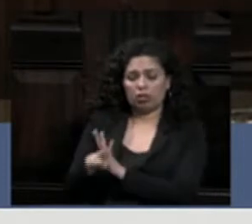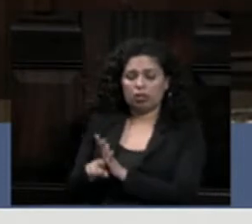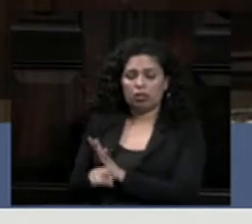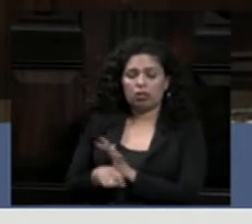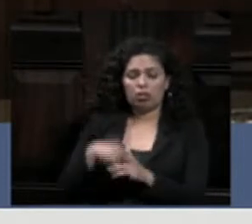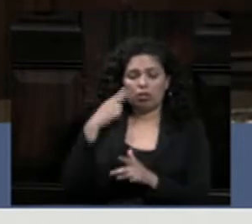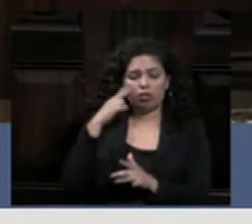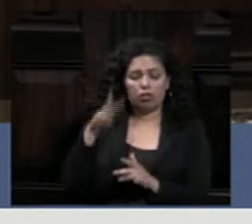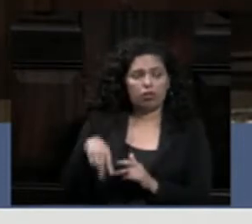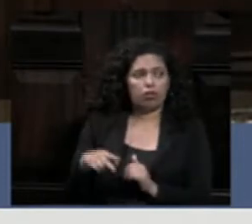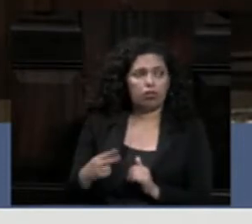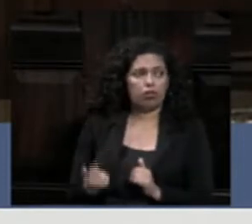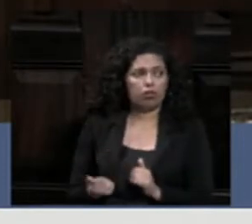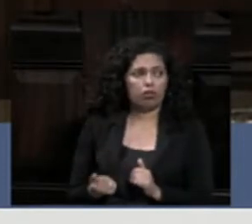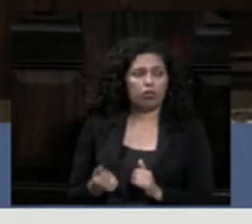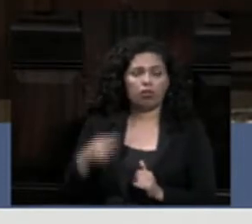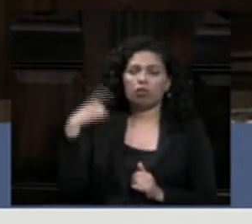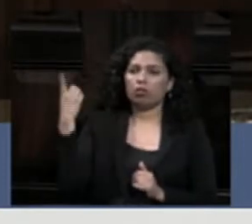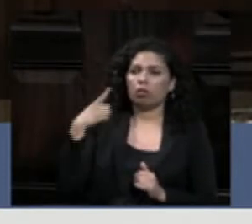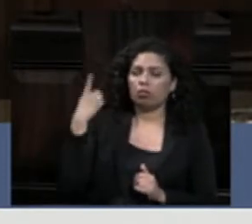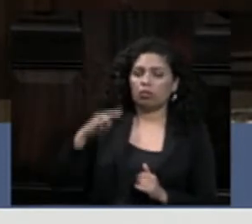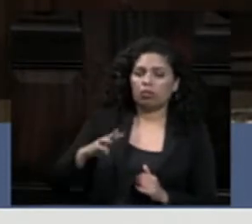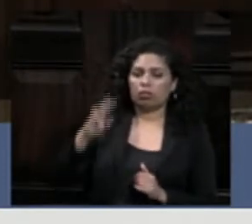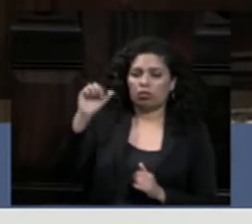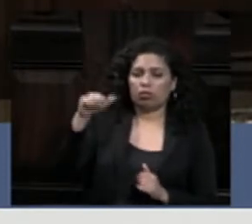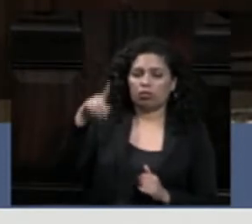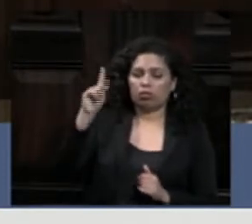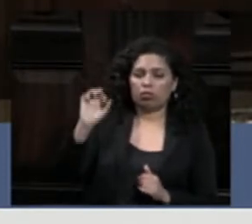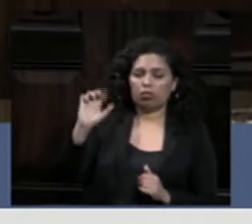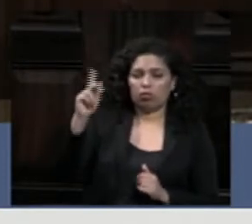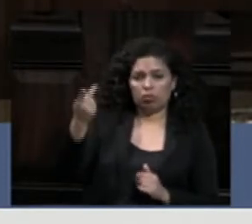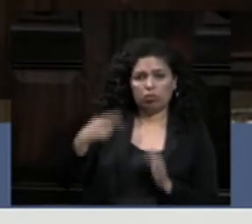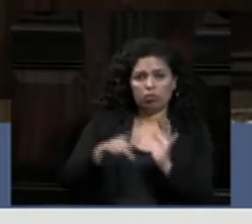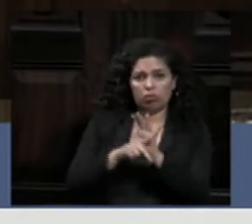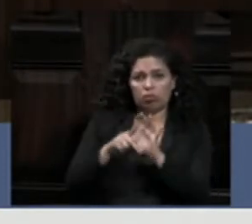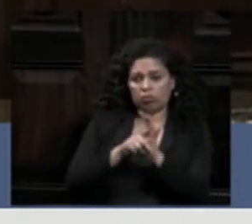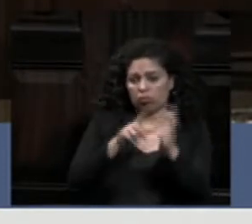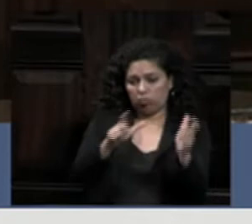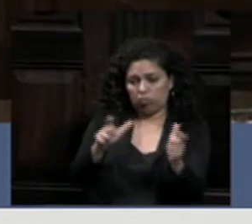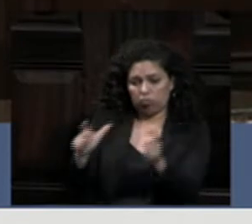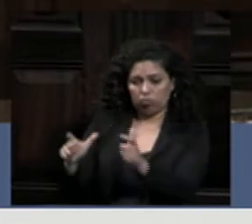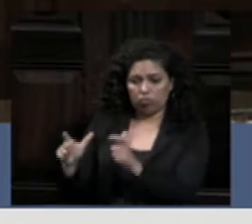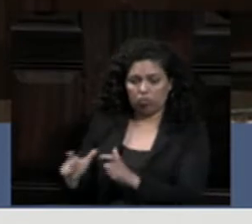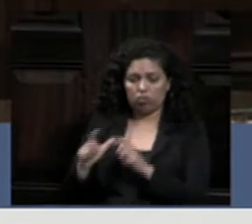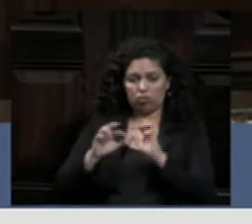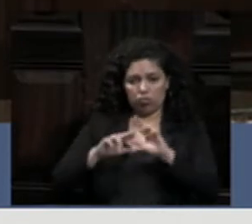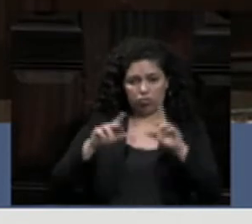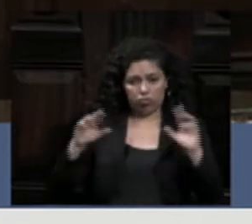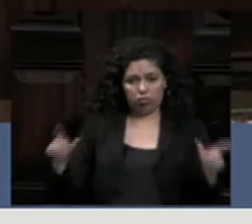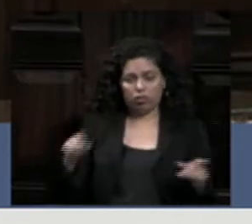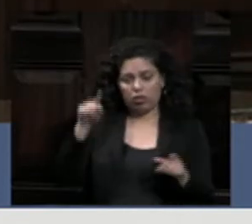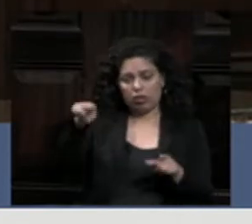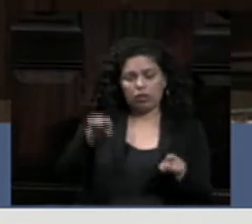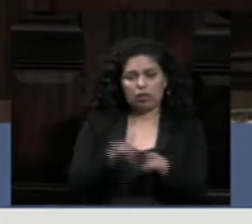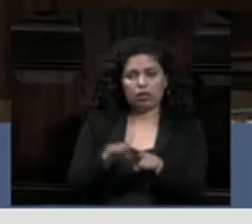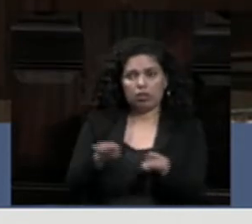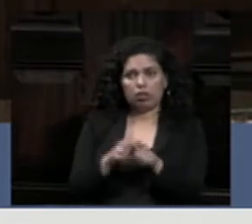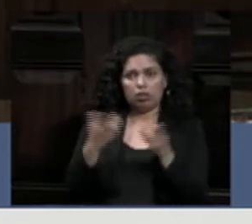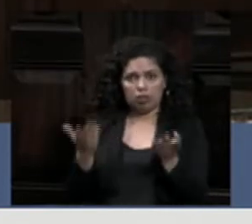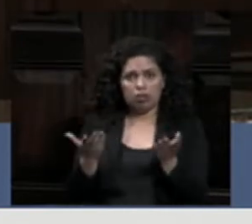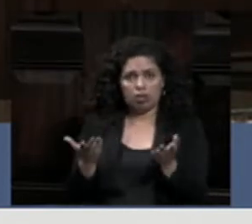deputado Valdec, que é da região, também amigo do Chacon e também defensor da Serra da